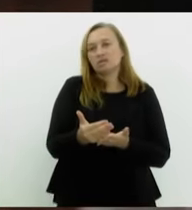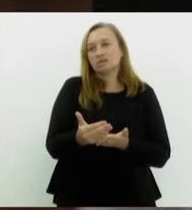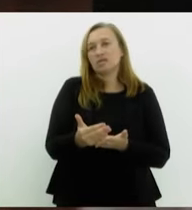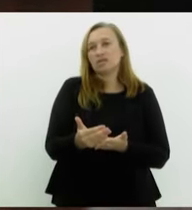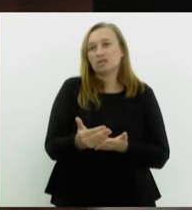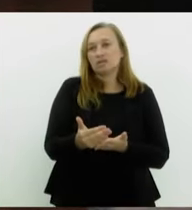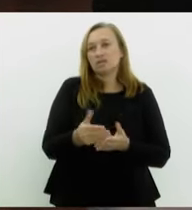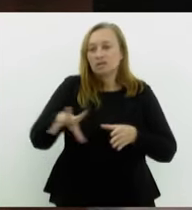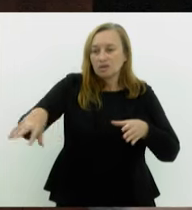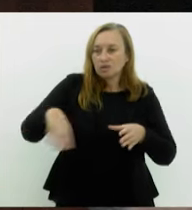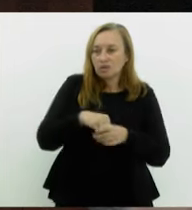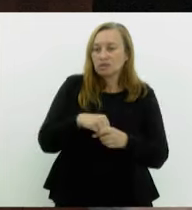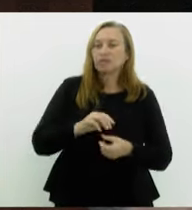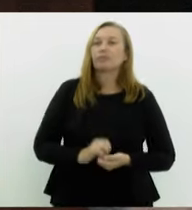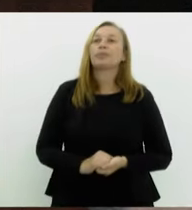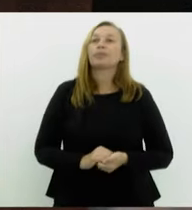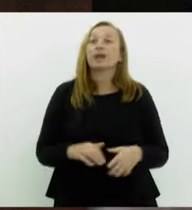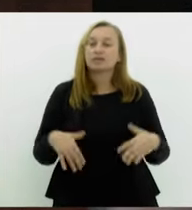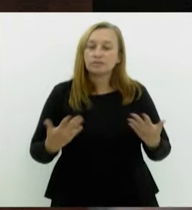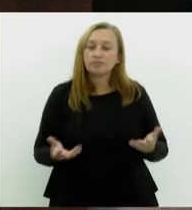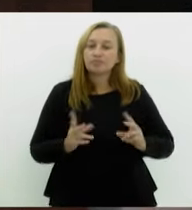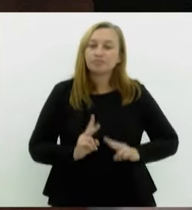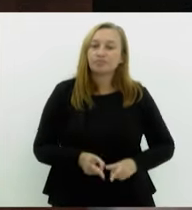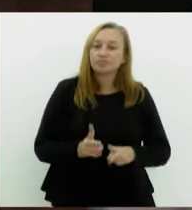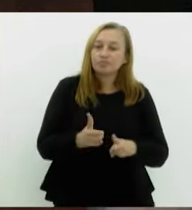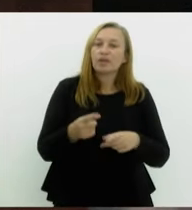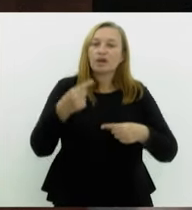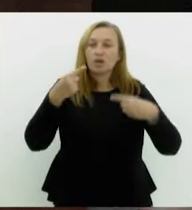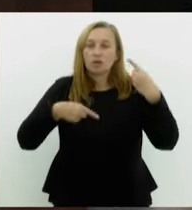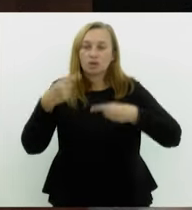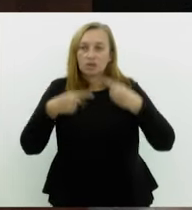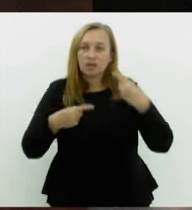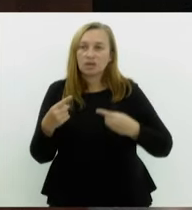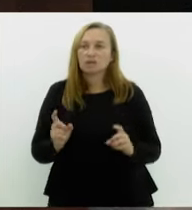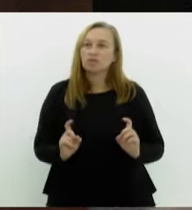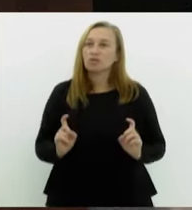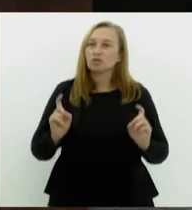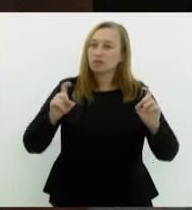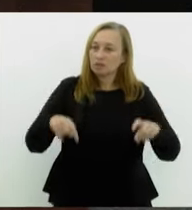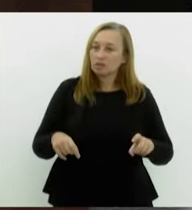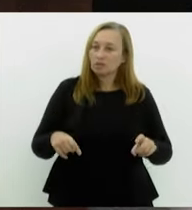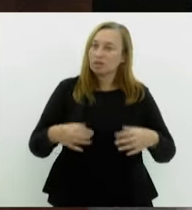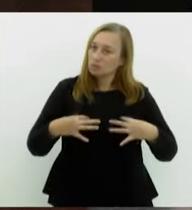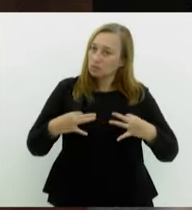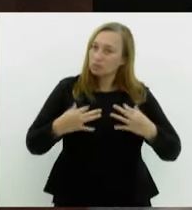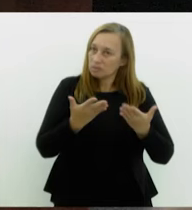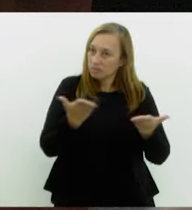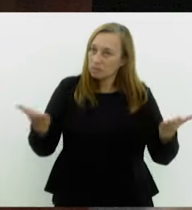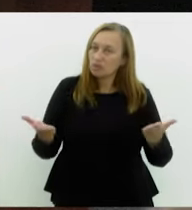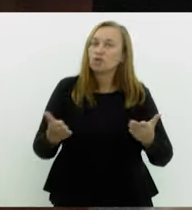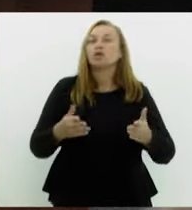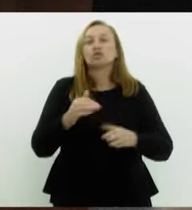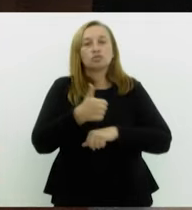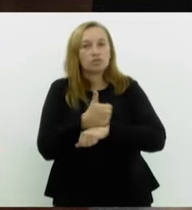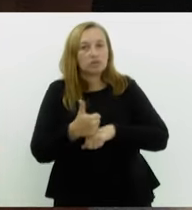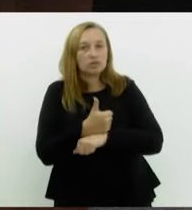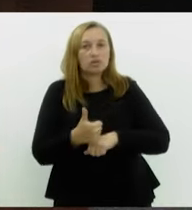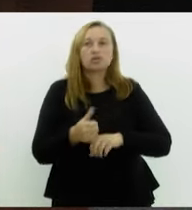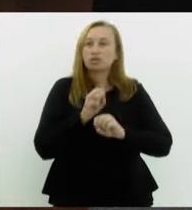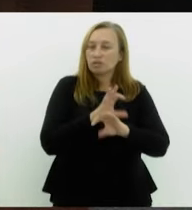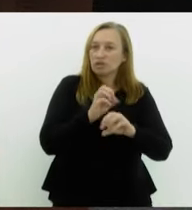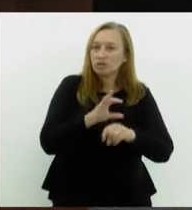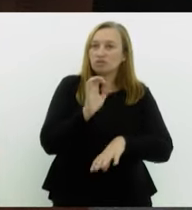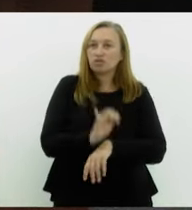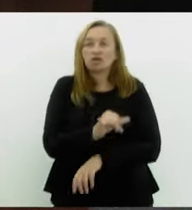efetiva implementação. Então, a gente segue no diálogo, meu gabinete segue à disposição dos profissionais de educação do Estado do Rio e